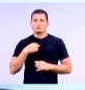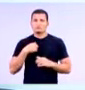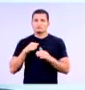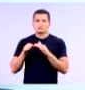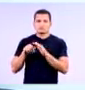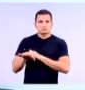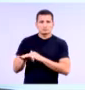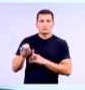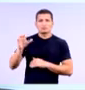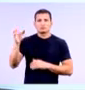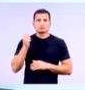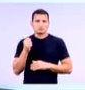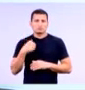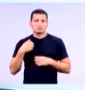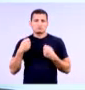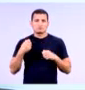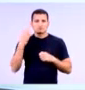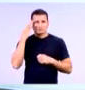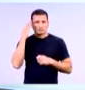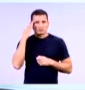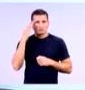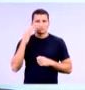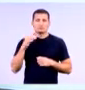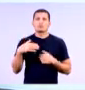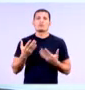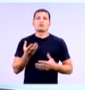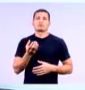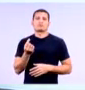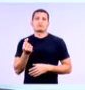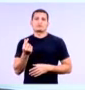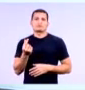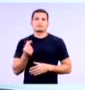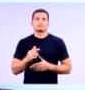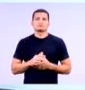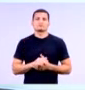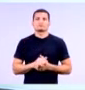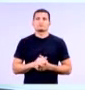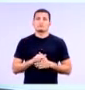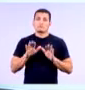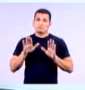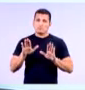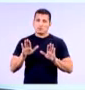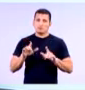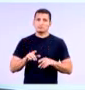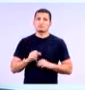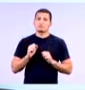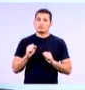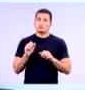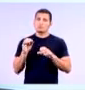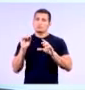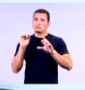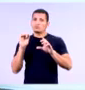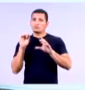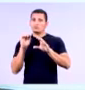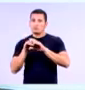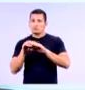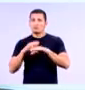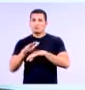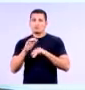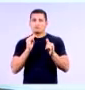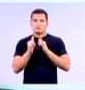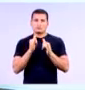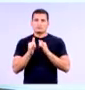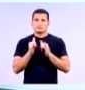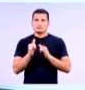preciso saber o valor. Mas eu posso colocar outras informações. Se eu quiser colocar mais de uma